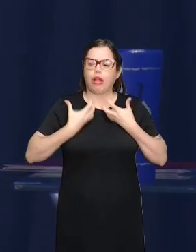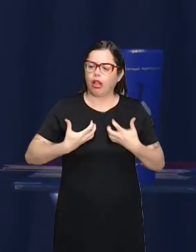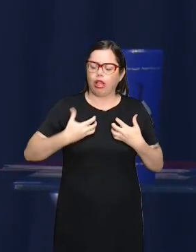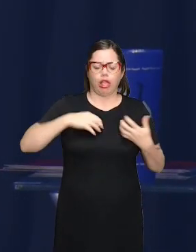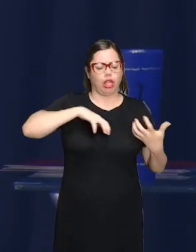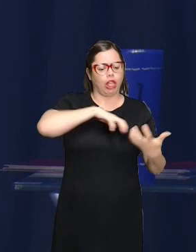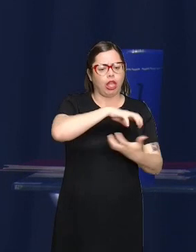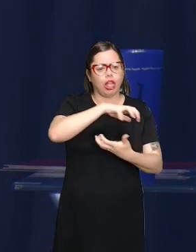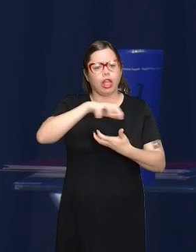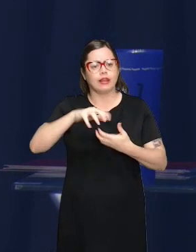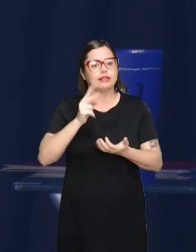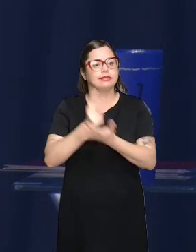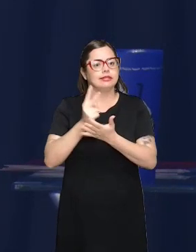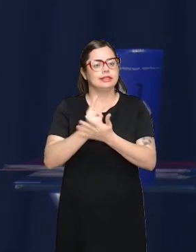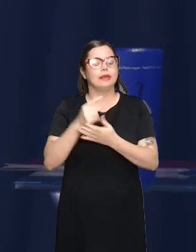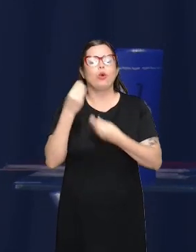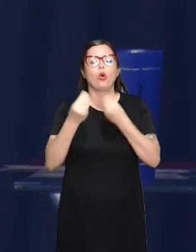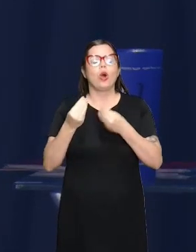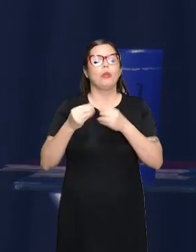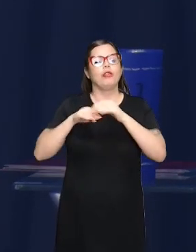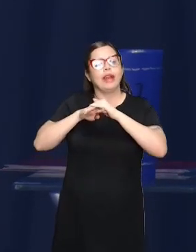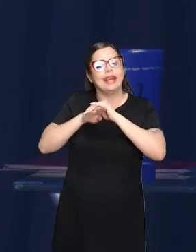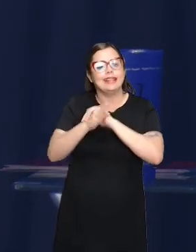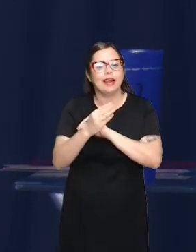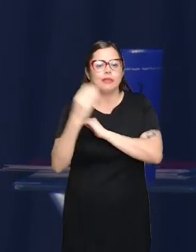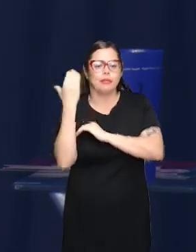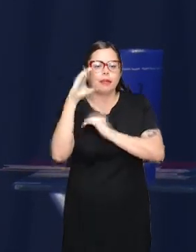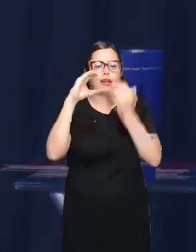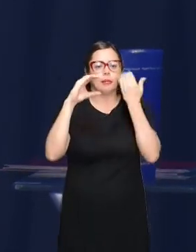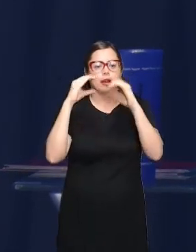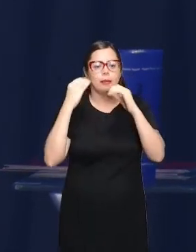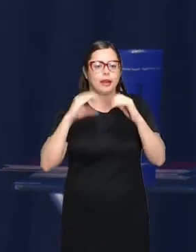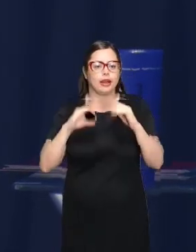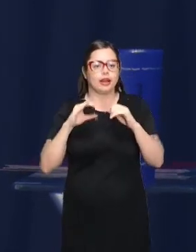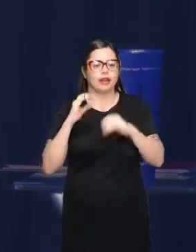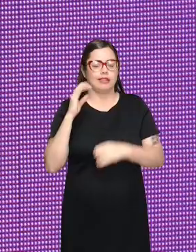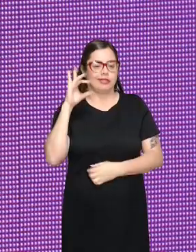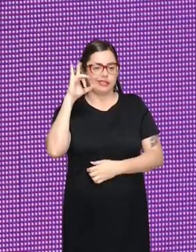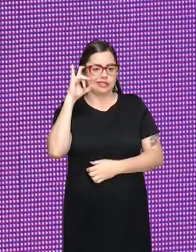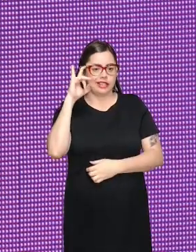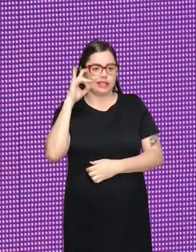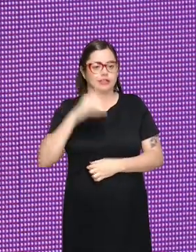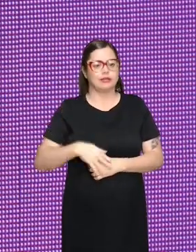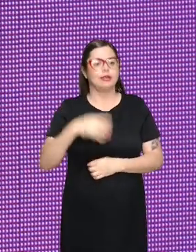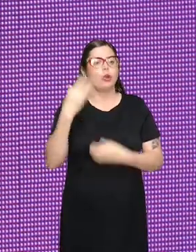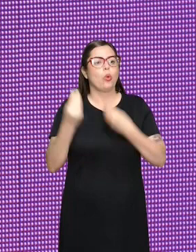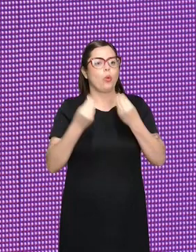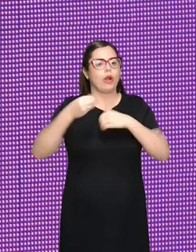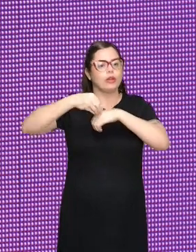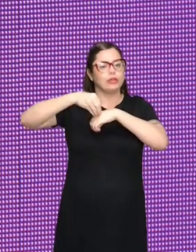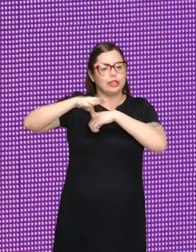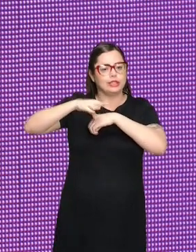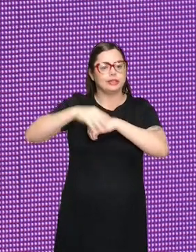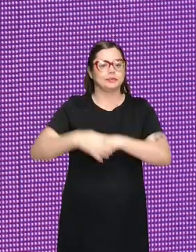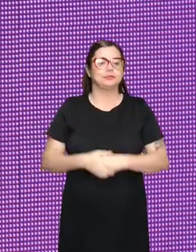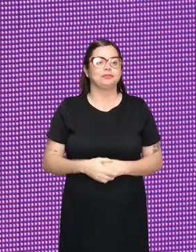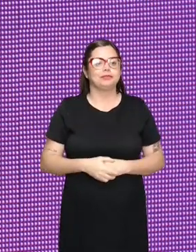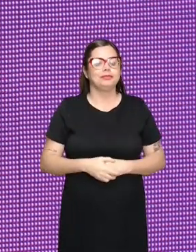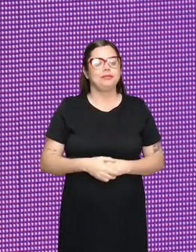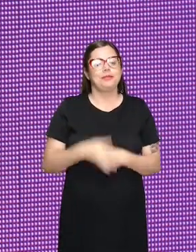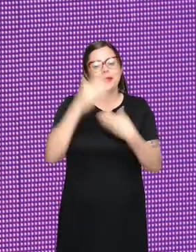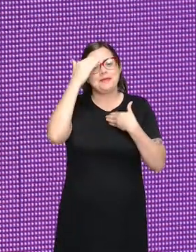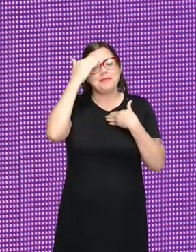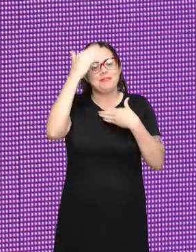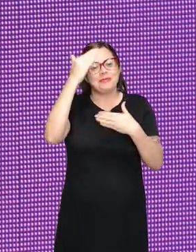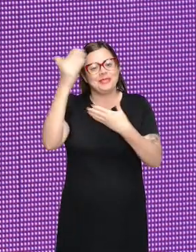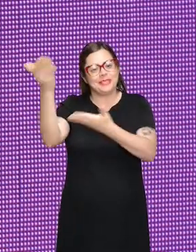Instagram, né? E quais são tuas dicas para a gente? Boa. Bom, obrigado pelo convite, é um prazer estar aqui. Bom